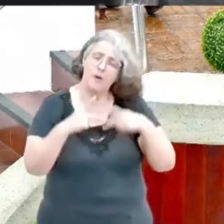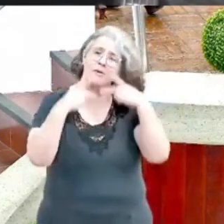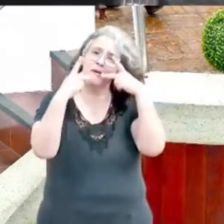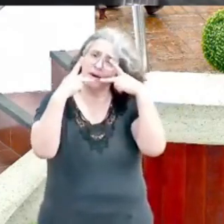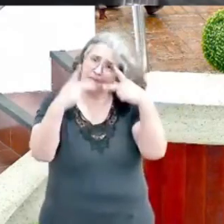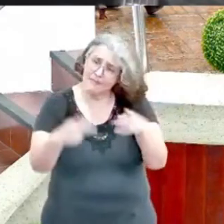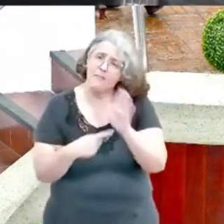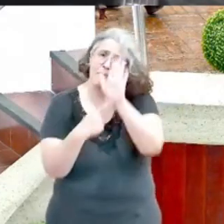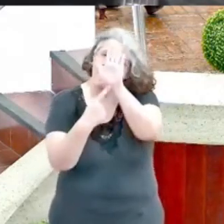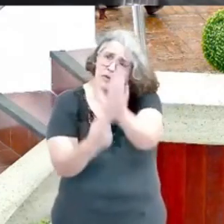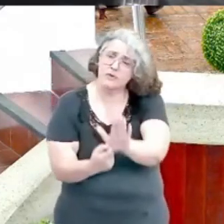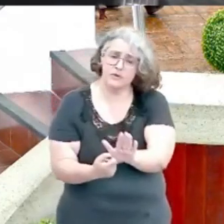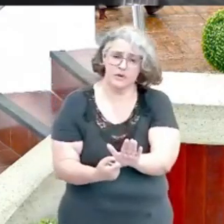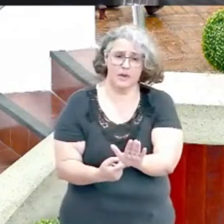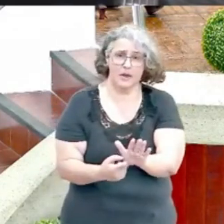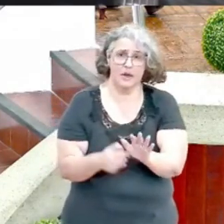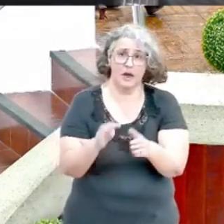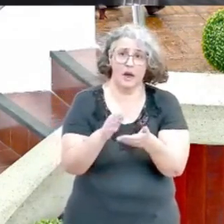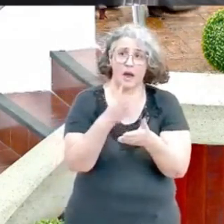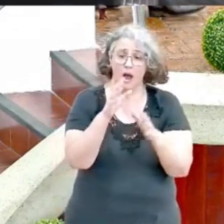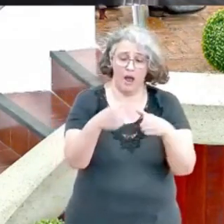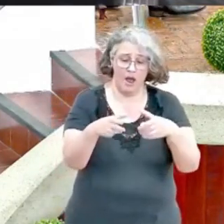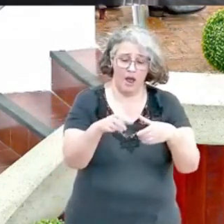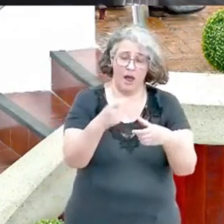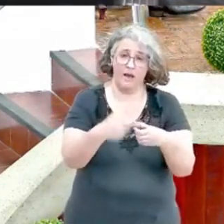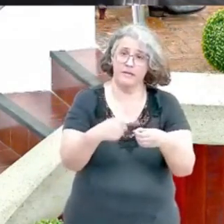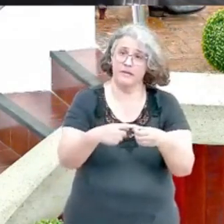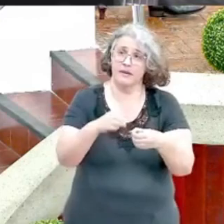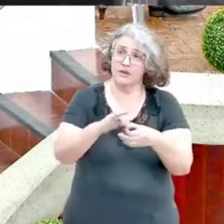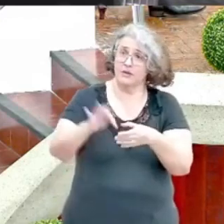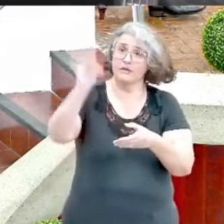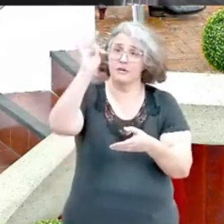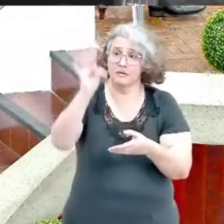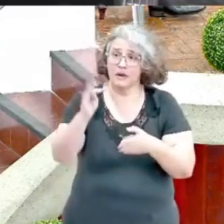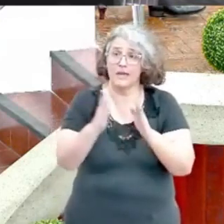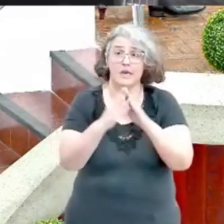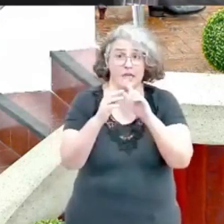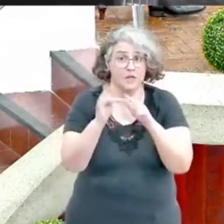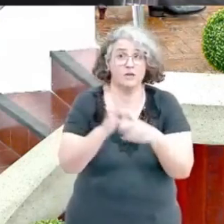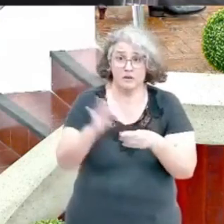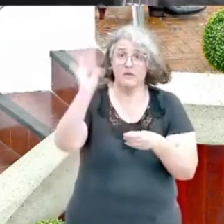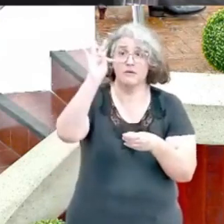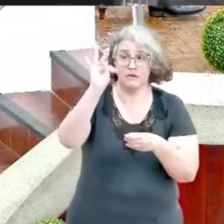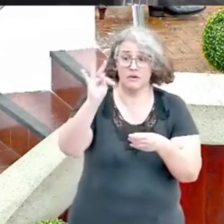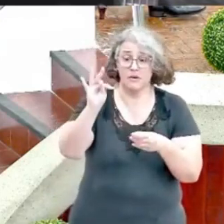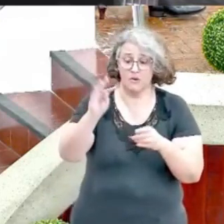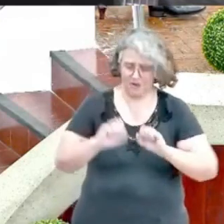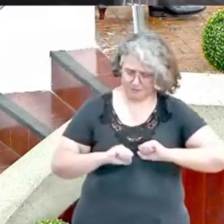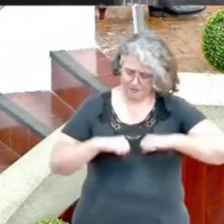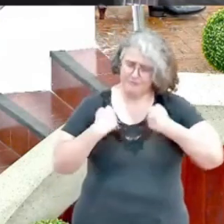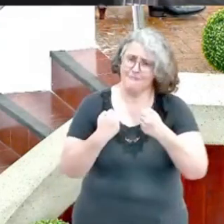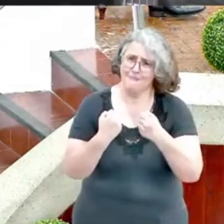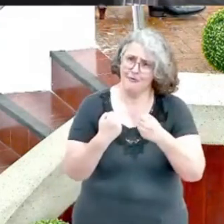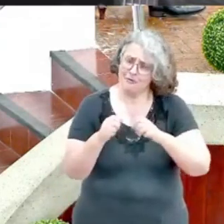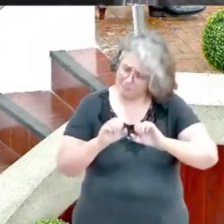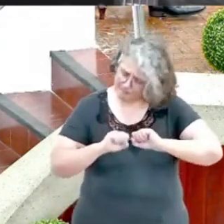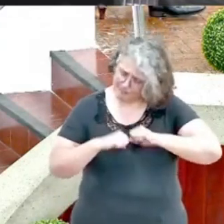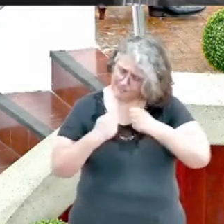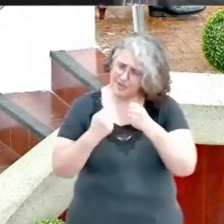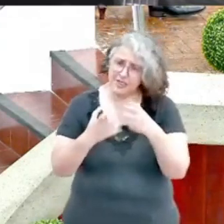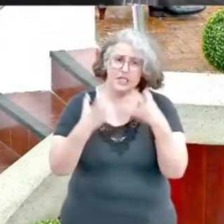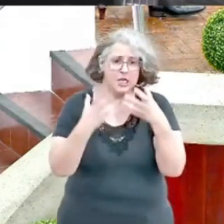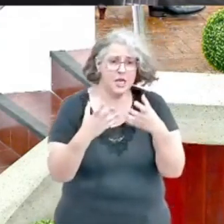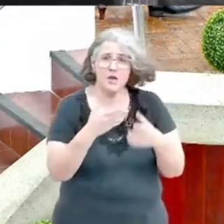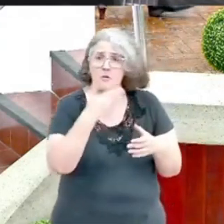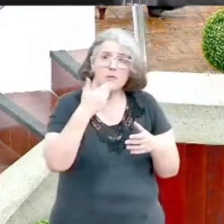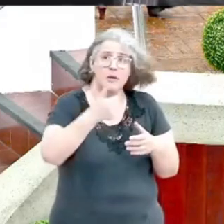mostrar aos Tessalonicenses como esta é a situação, mas como ele se esforça, como ele diligencia, como ele faz o